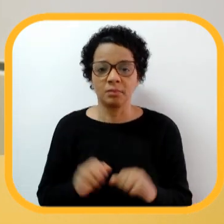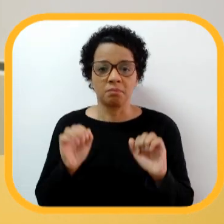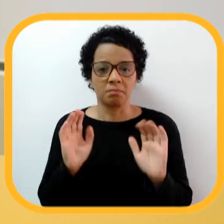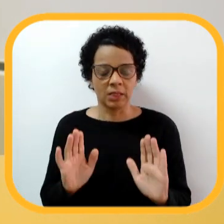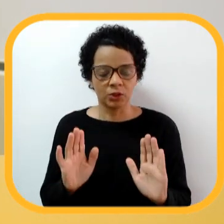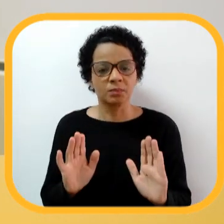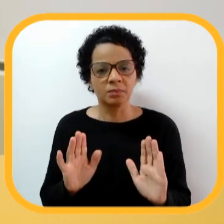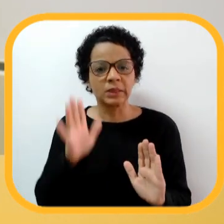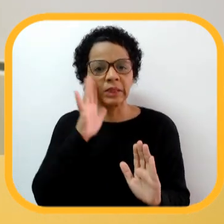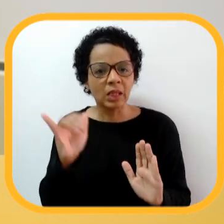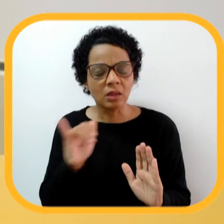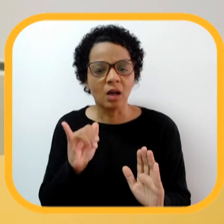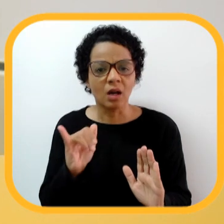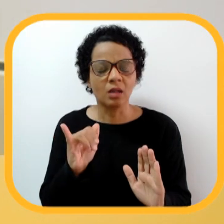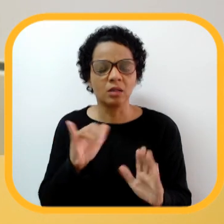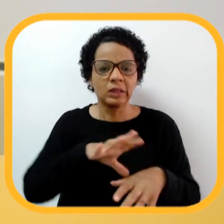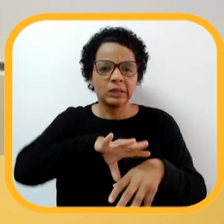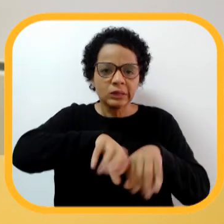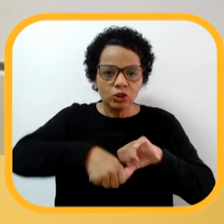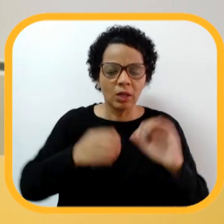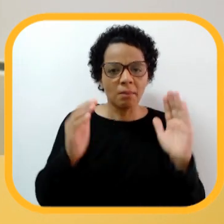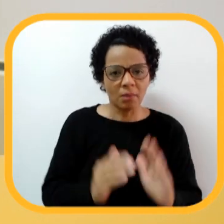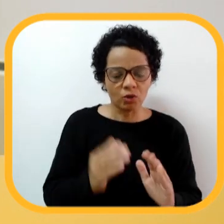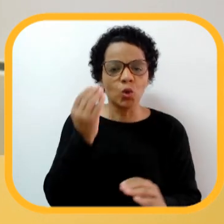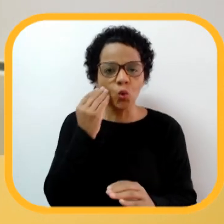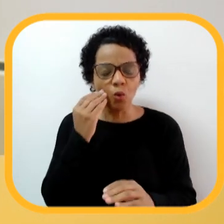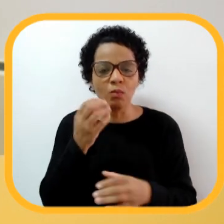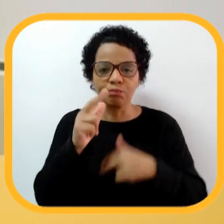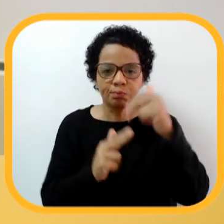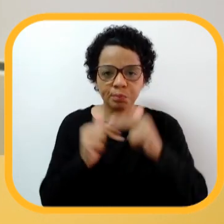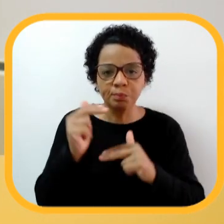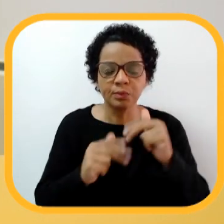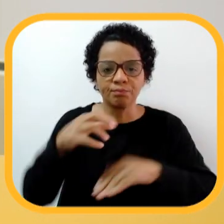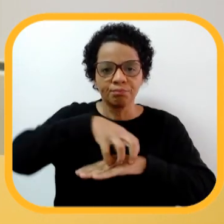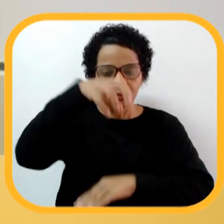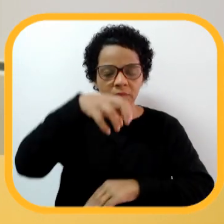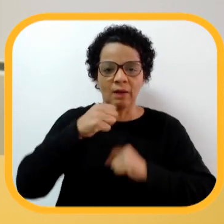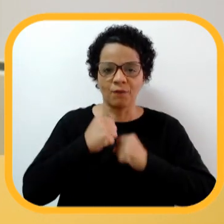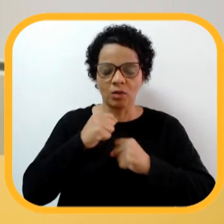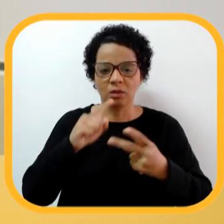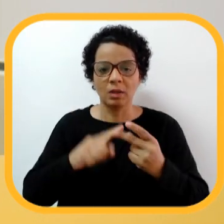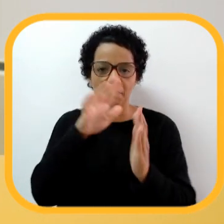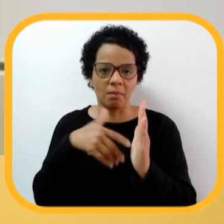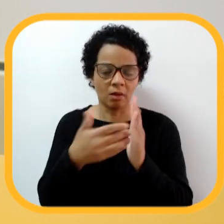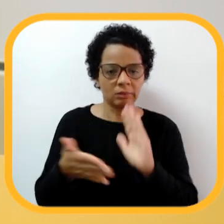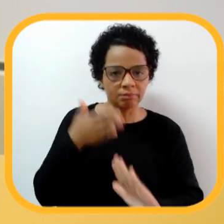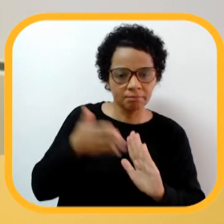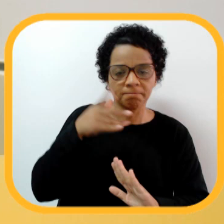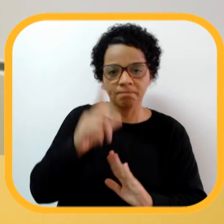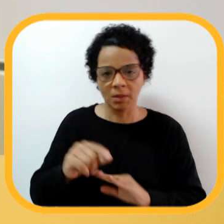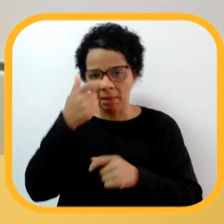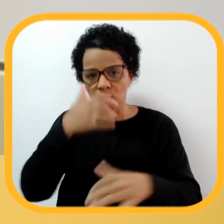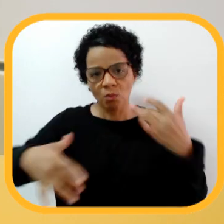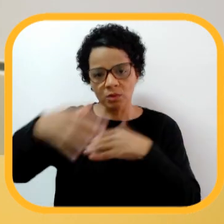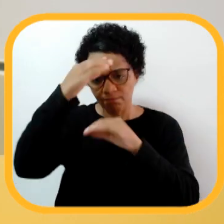sentido. No entanto, é possível tentar minimizar os seus efeitos construindo estruturas mais sólidas, elaborando planos de emergência e